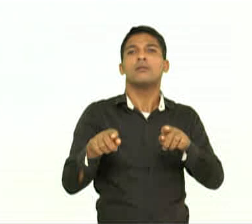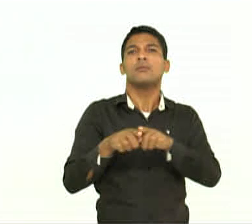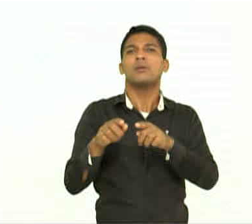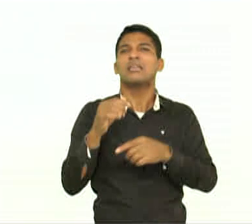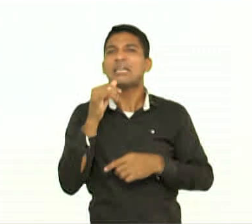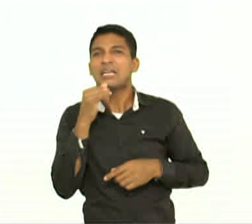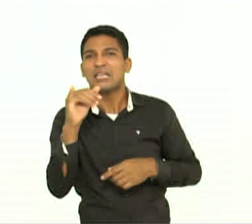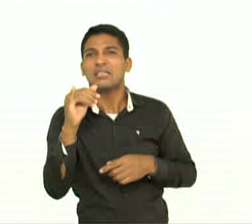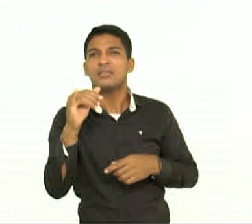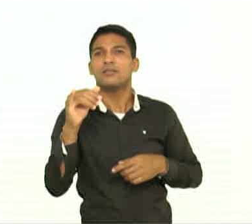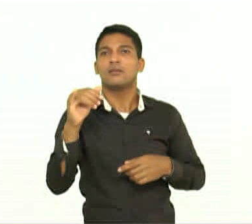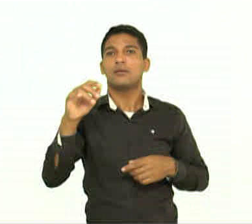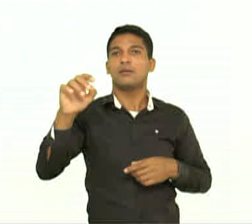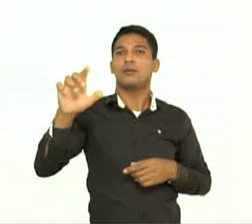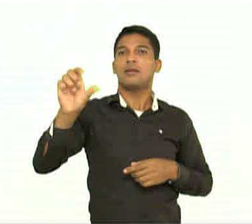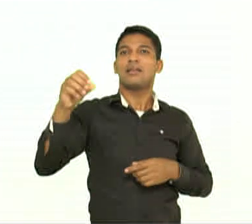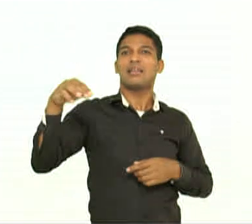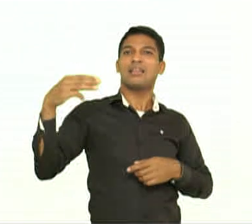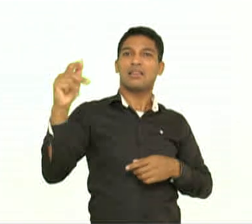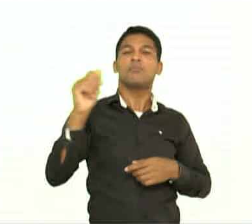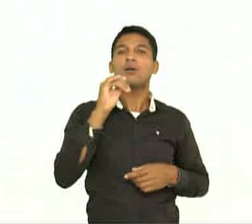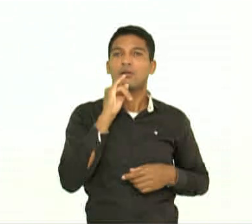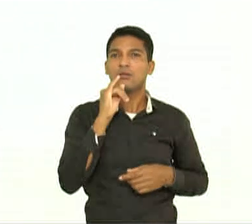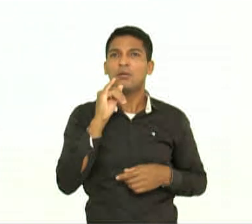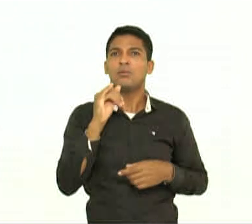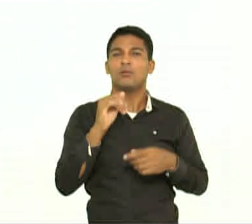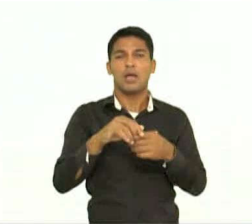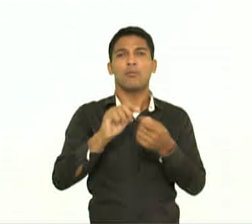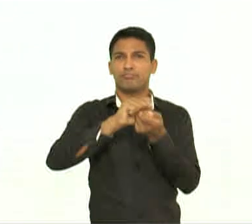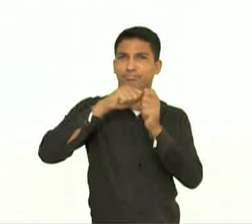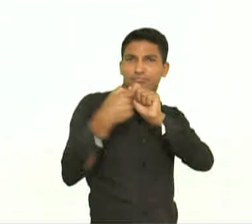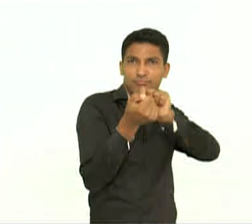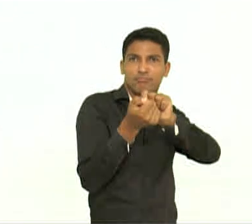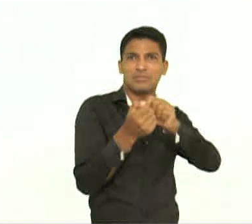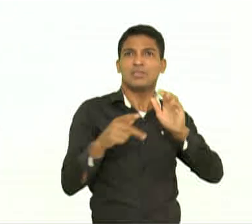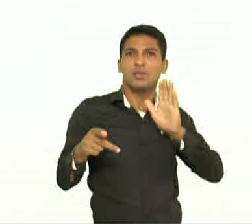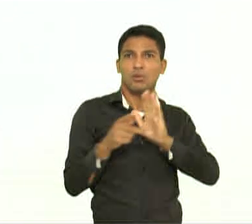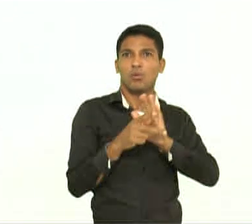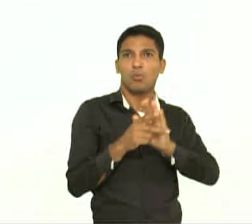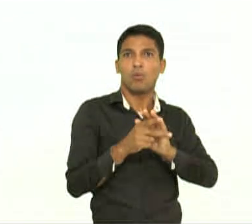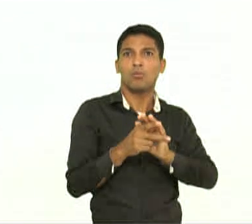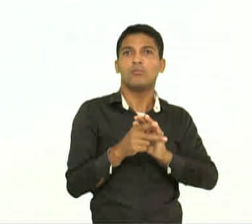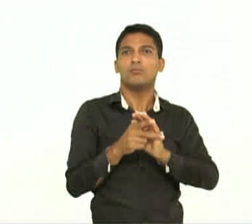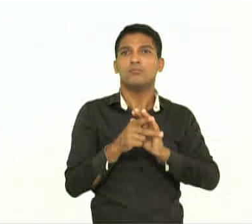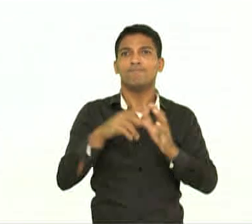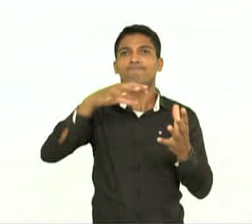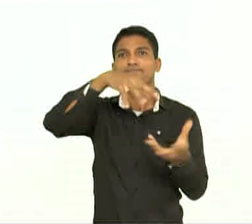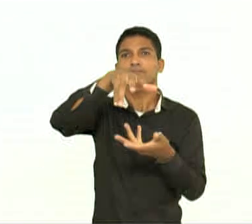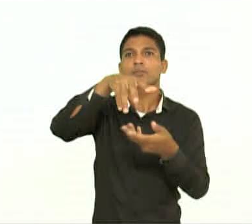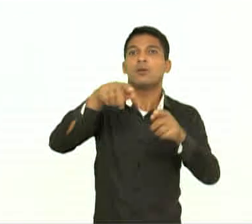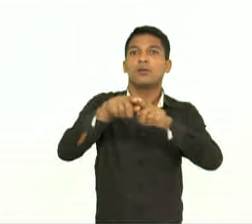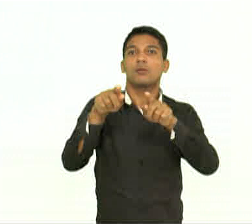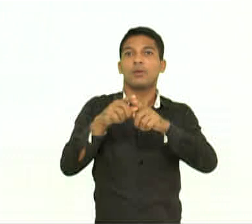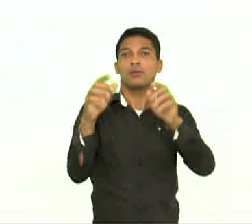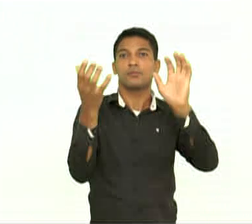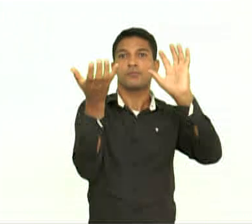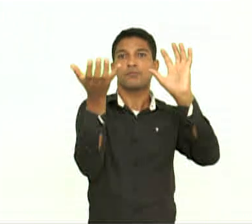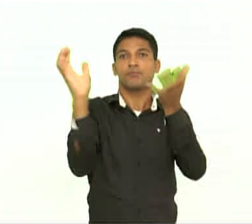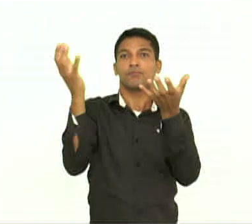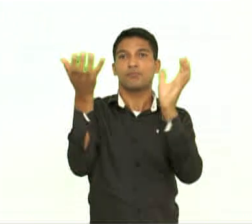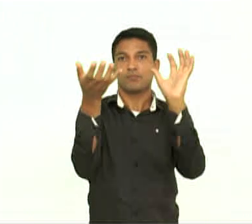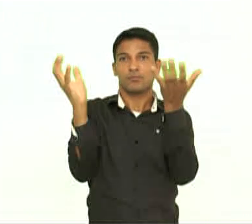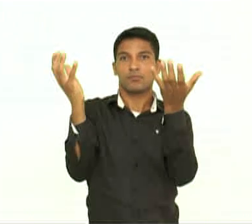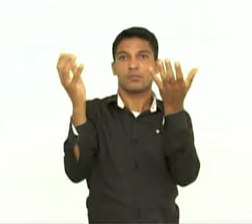chamadas energias limpas, super importante. A questão climática, muito clara no aquecimento